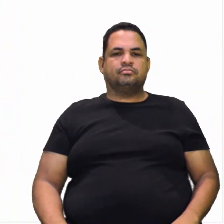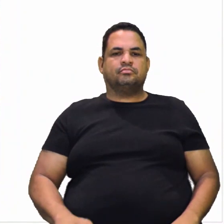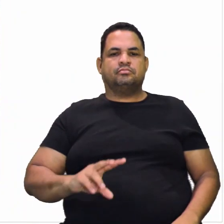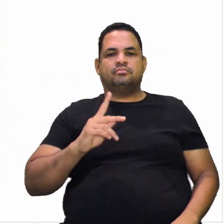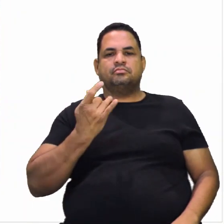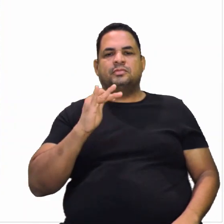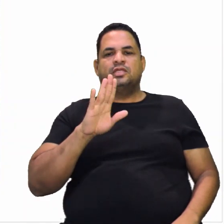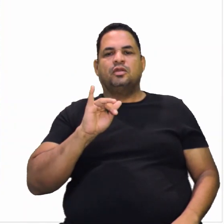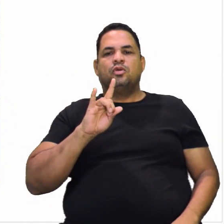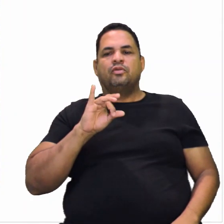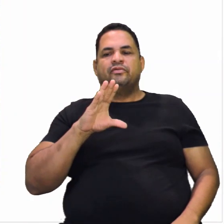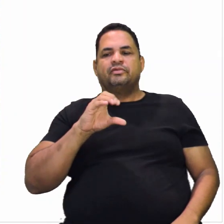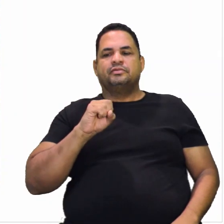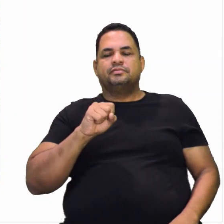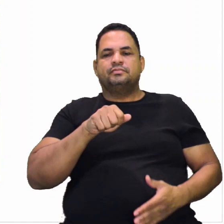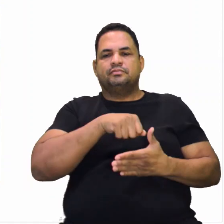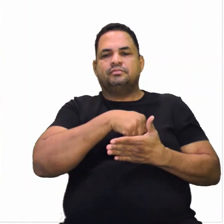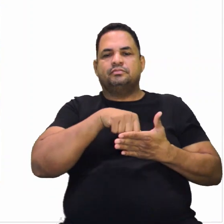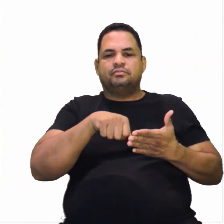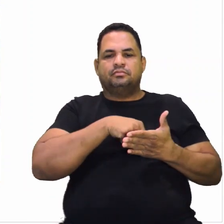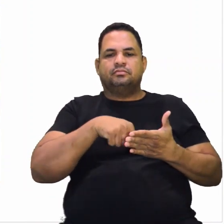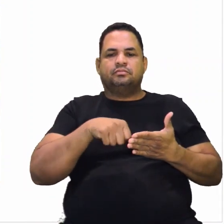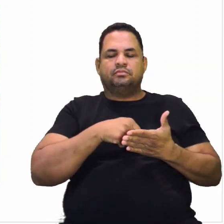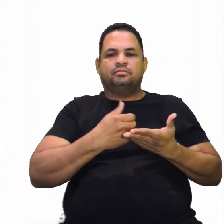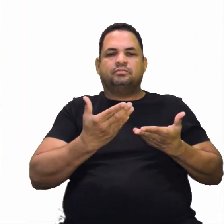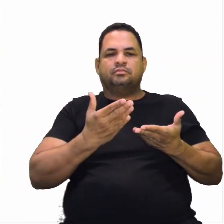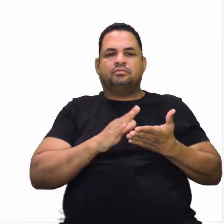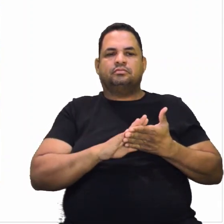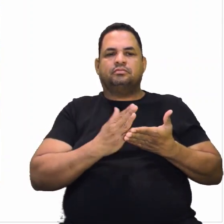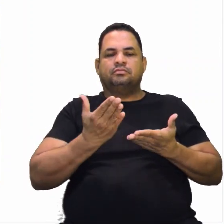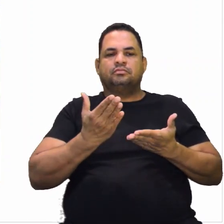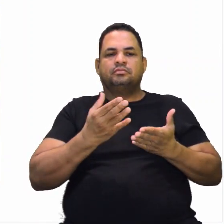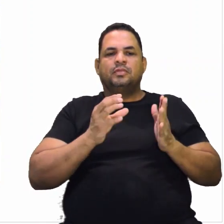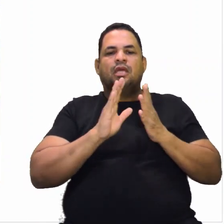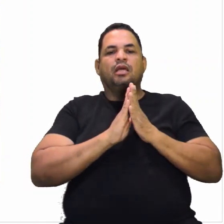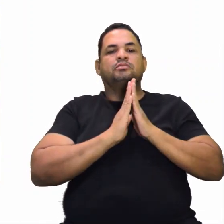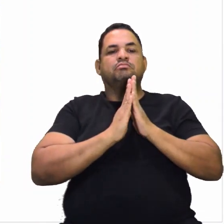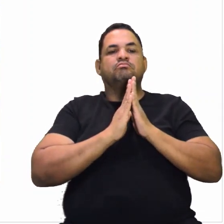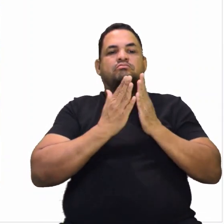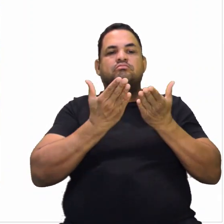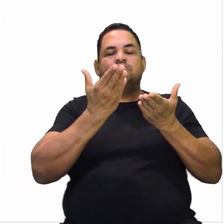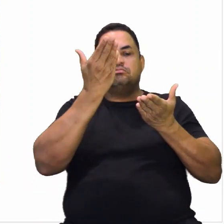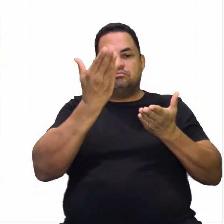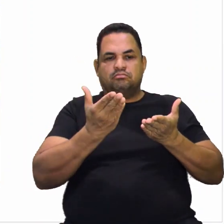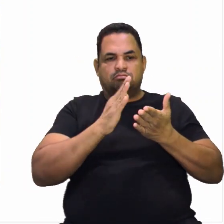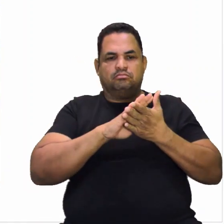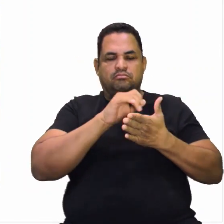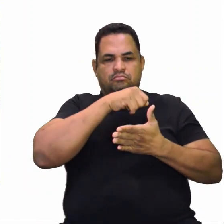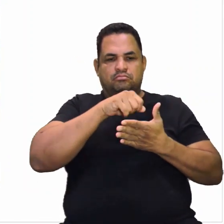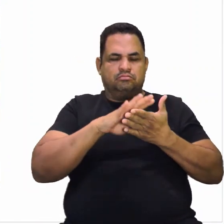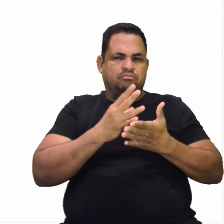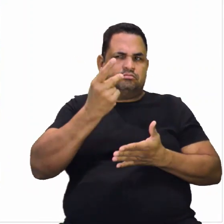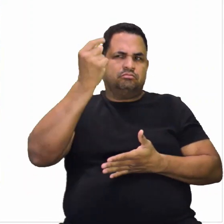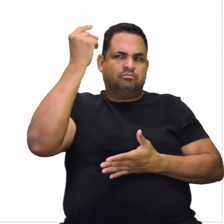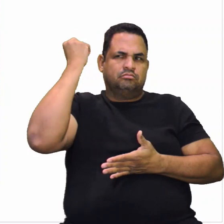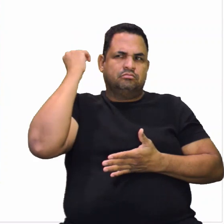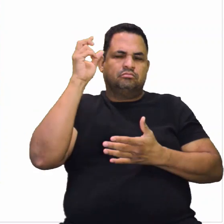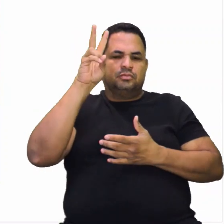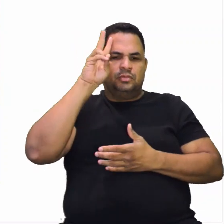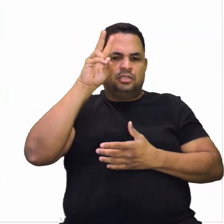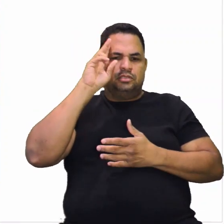hieróglifos, o que representou? Os hieróglifos, esses sinais sagrados aí, é um dos registros mais antigos da história da